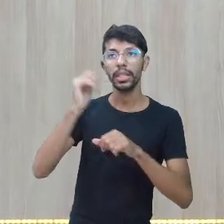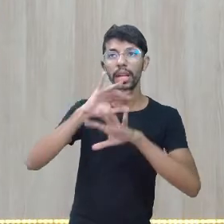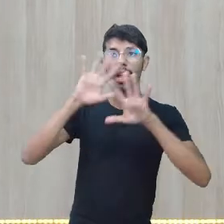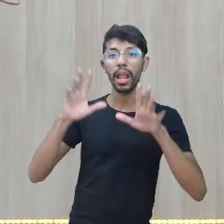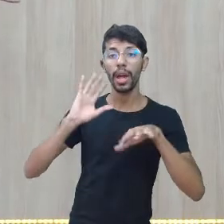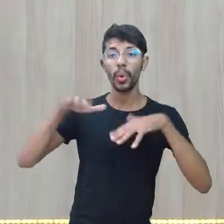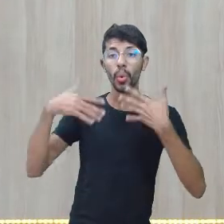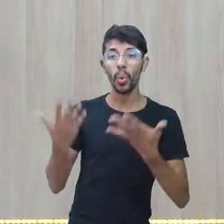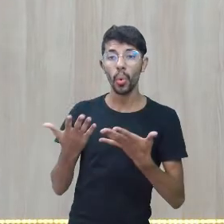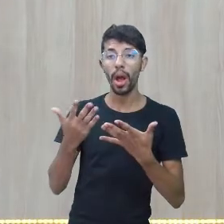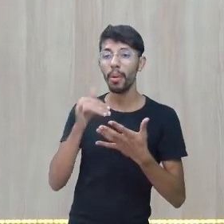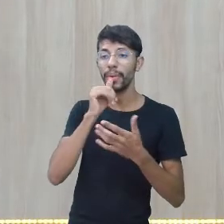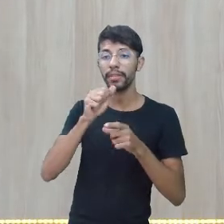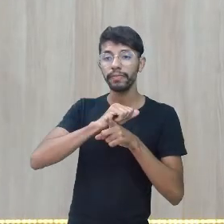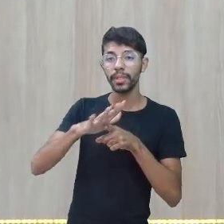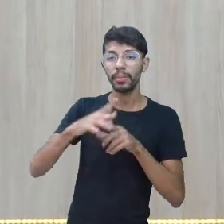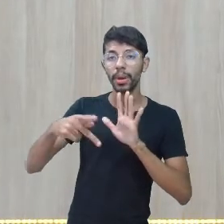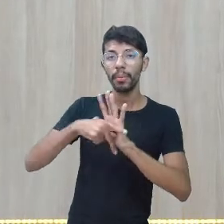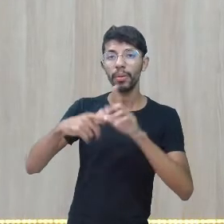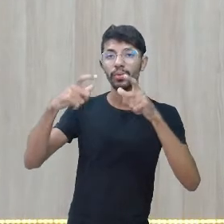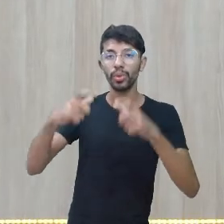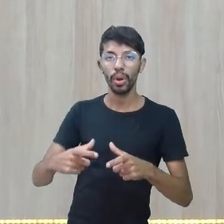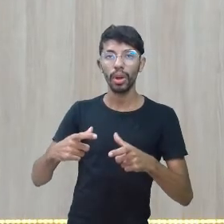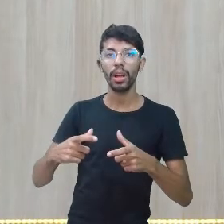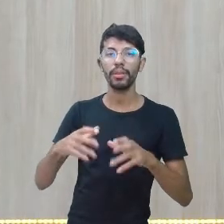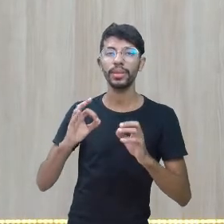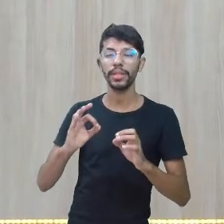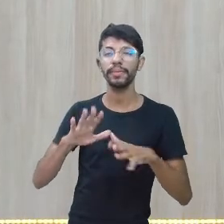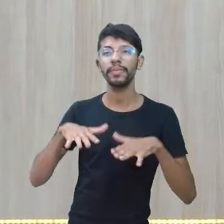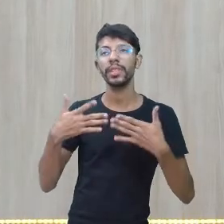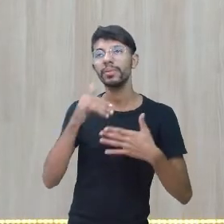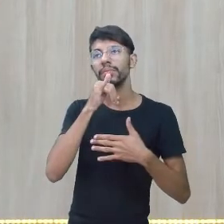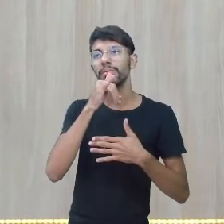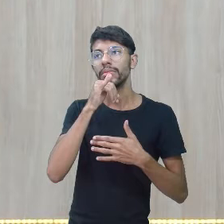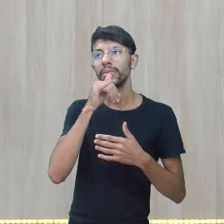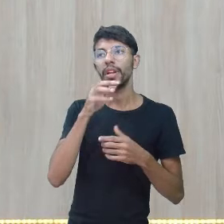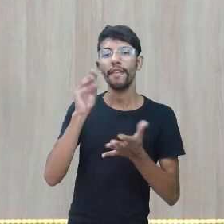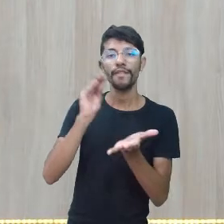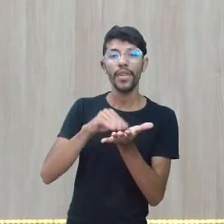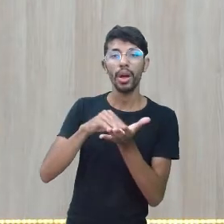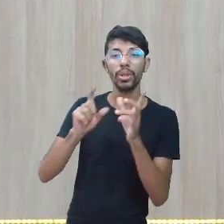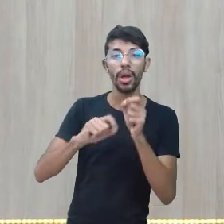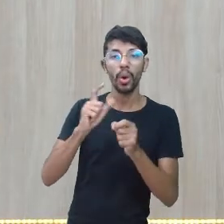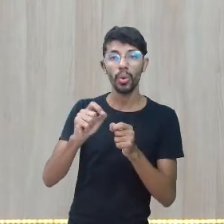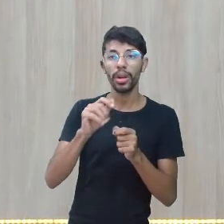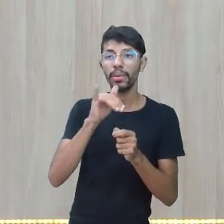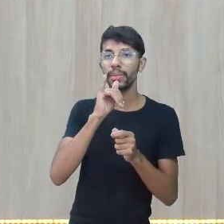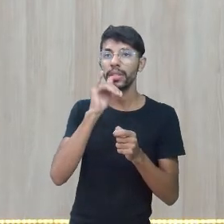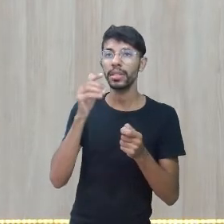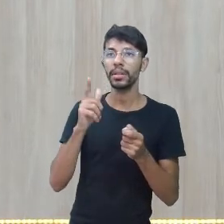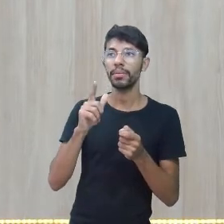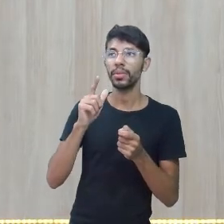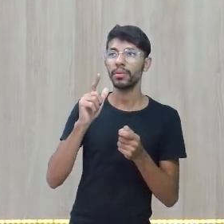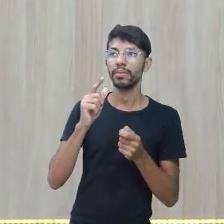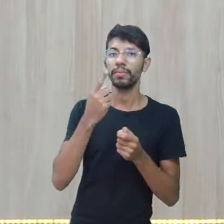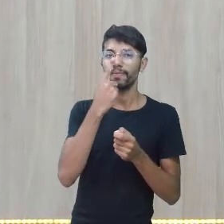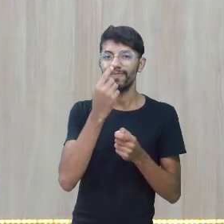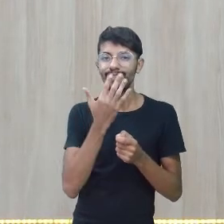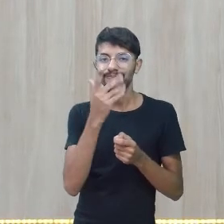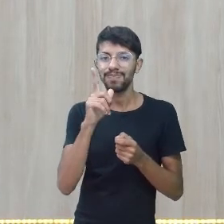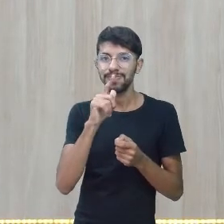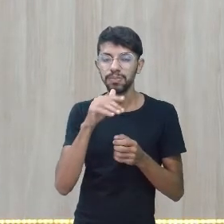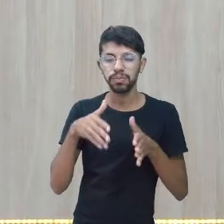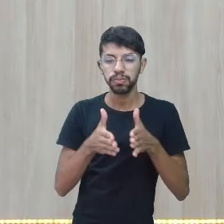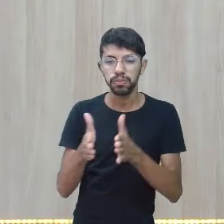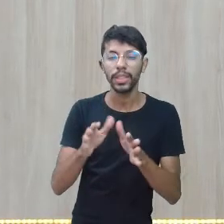as demandas daquele local. Então, por exemplo, se está faltando saneamento básico, o assistente social vai lá, vai anotar tudo o